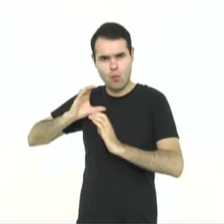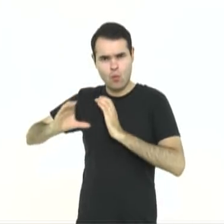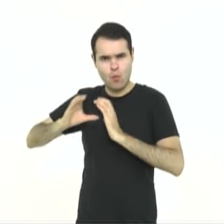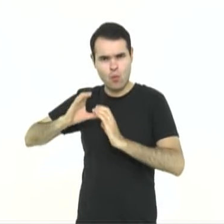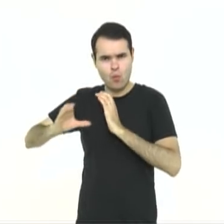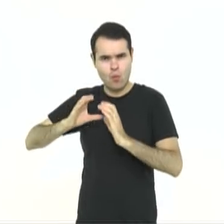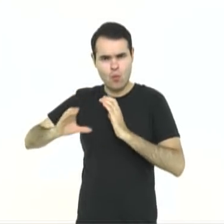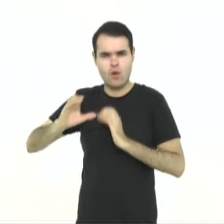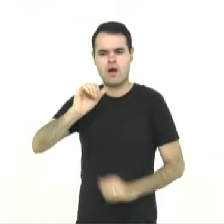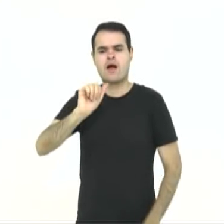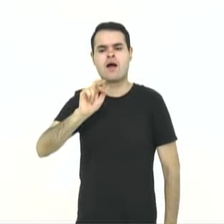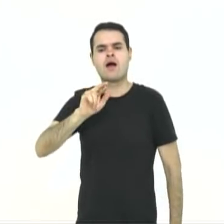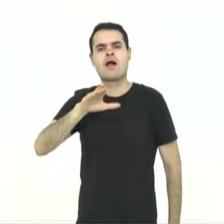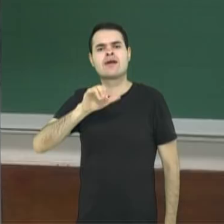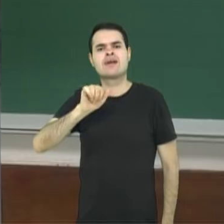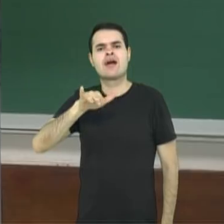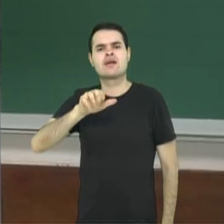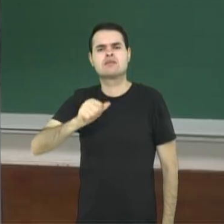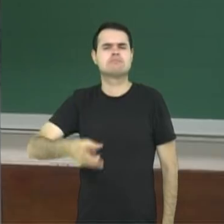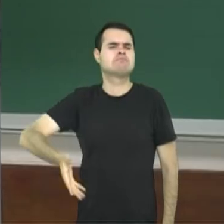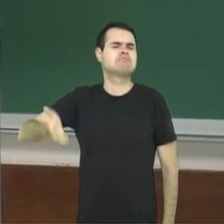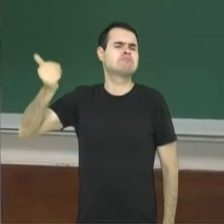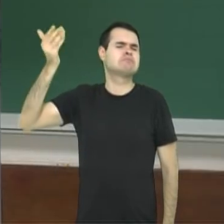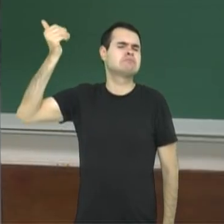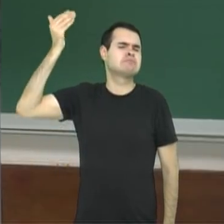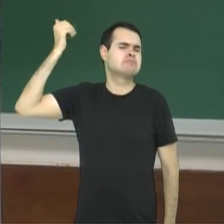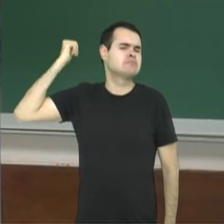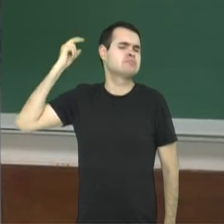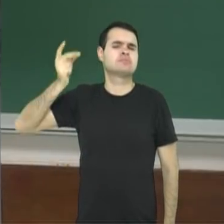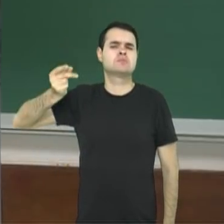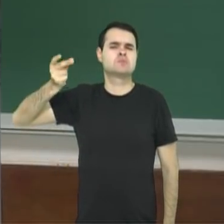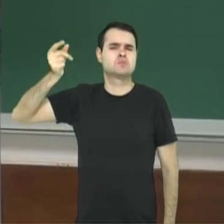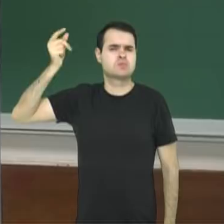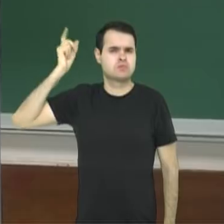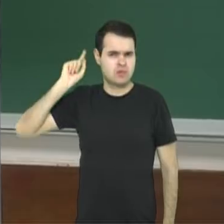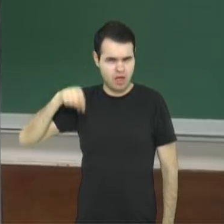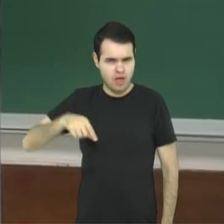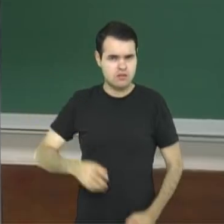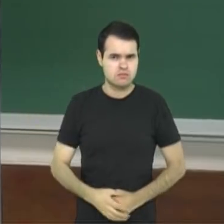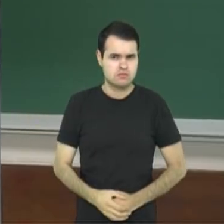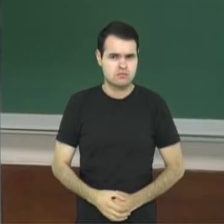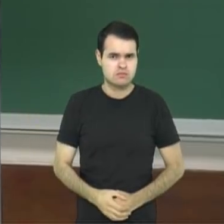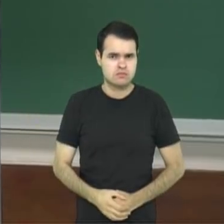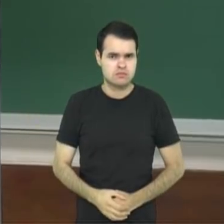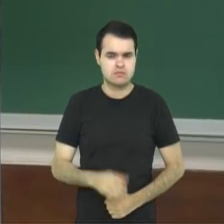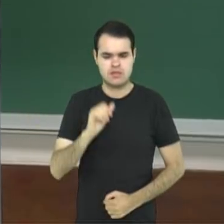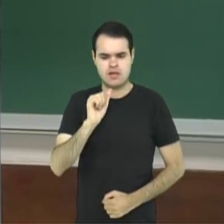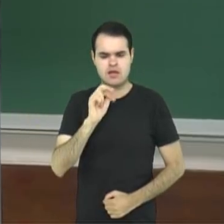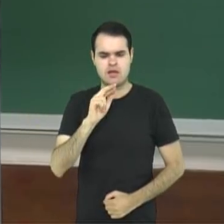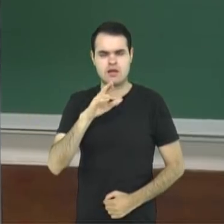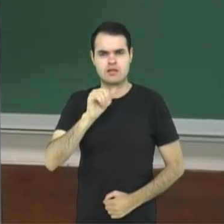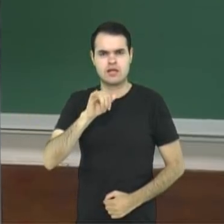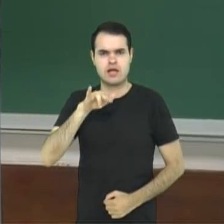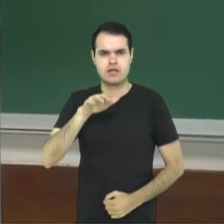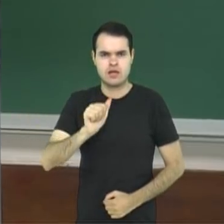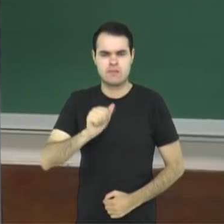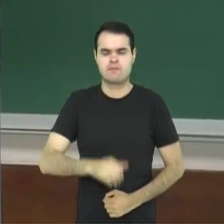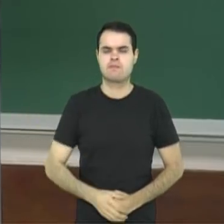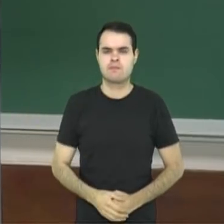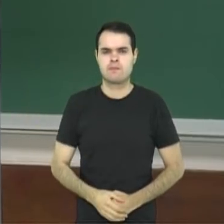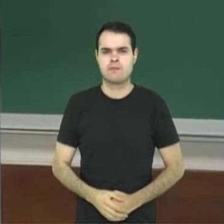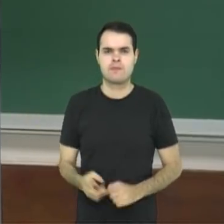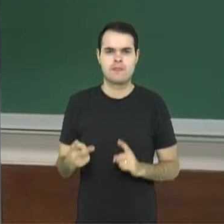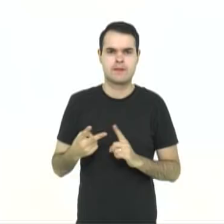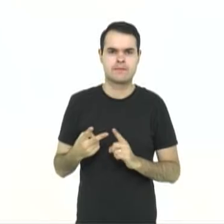Né, uma forma utilizada lá pelos nossos ancestrais, mais antiga, que a gente chama de arcaica. Na letra